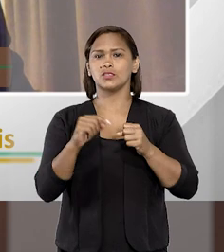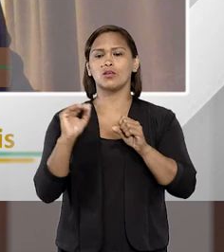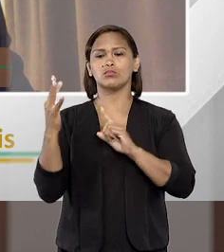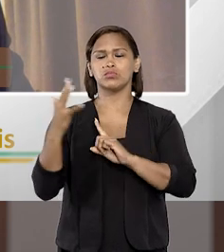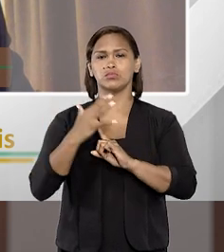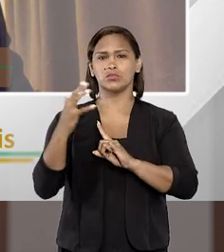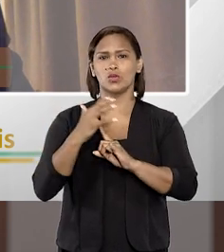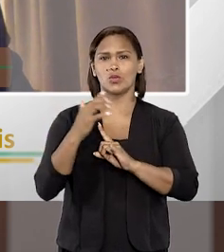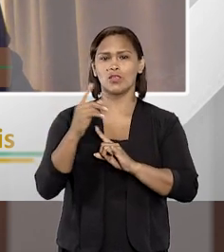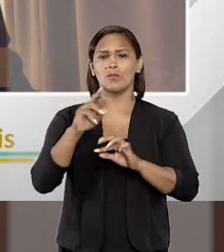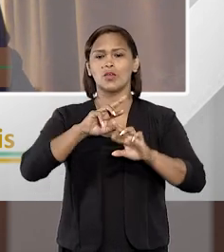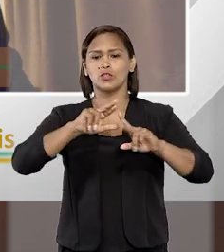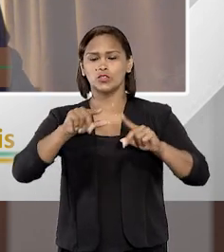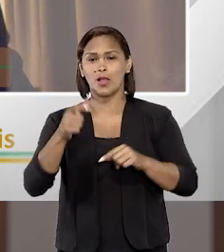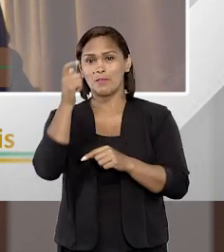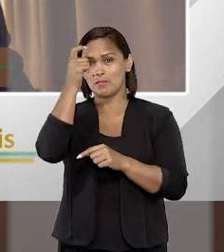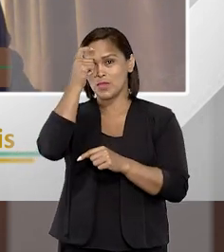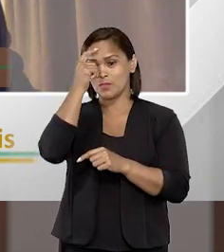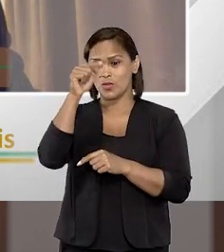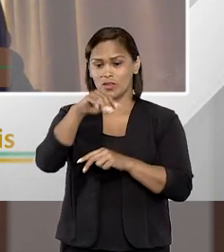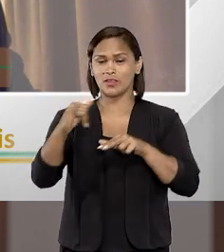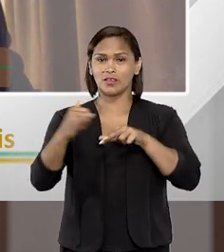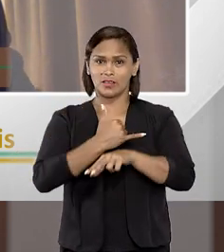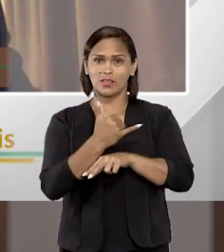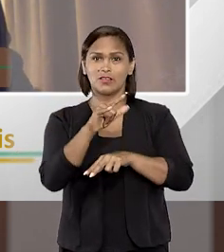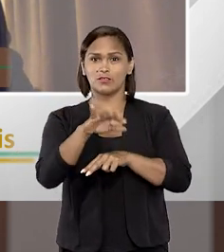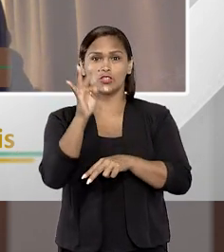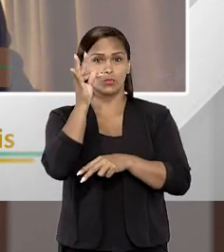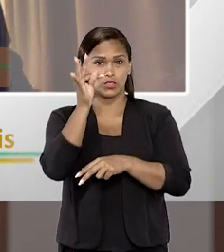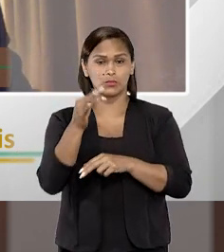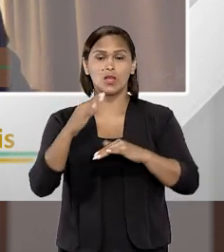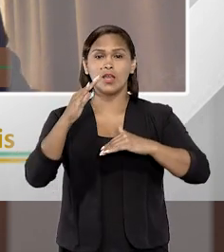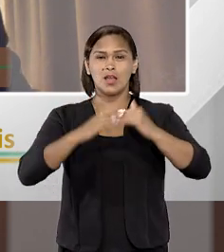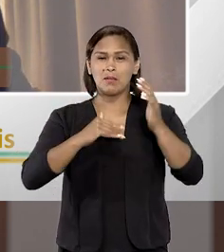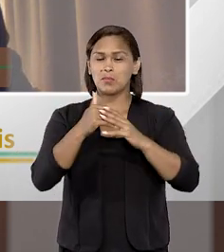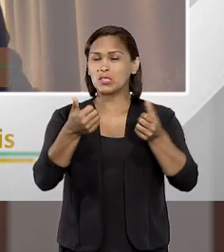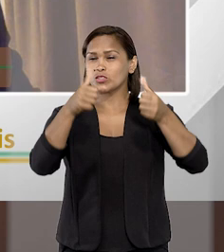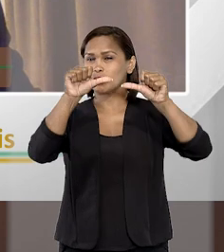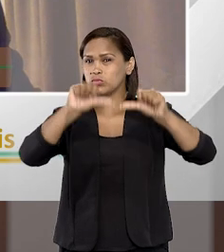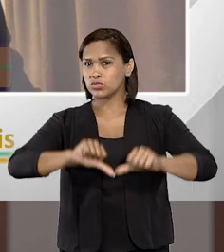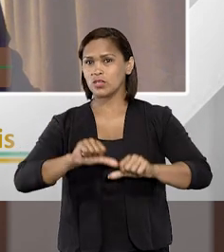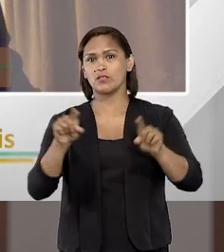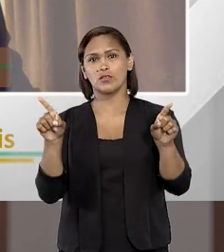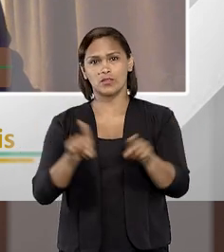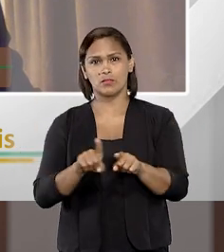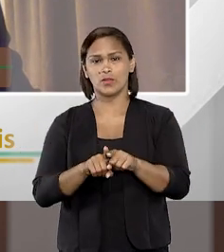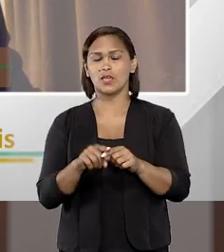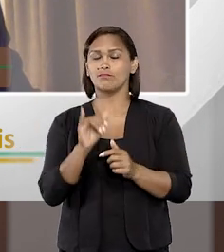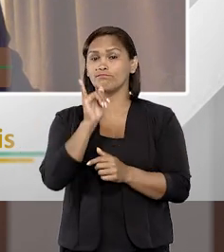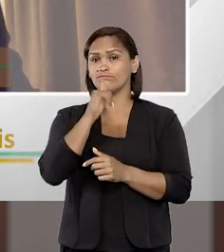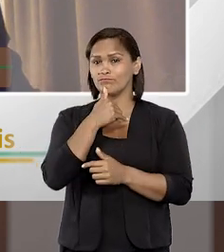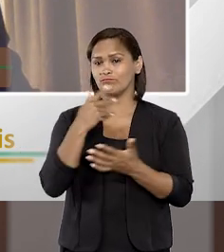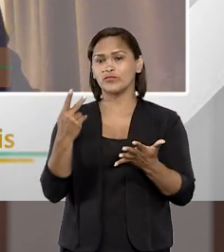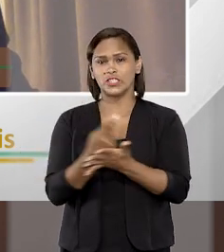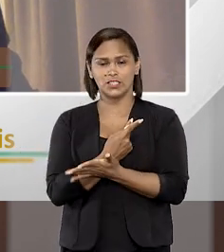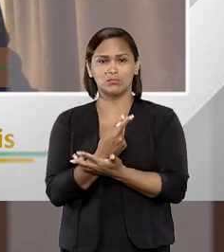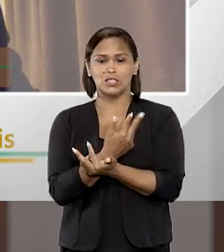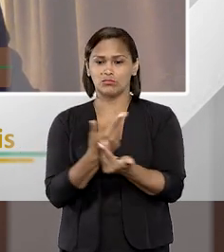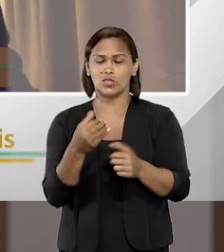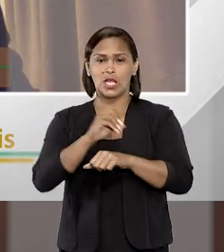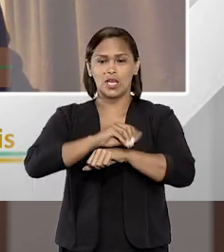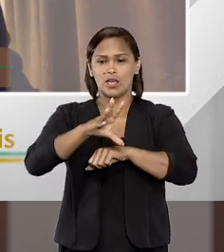contaminar de uma maneira que mede a memória daquela vítima testemunho da prática péssima infelizmente muito